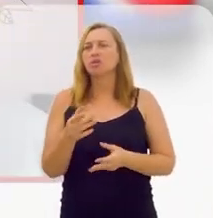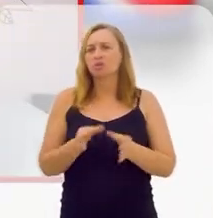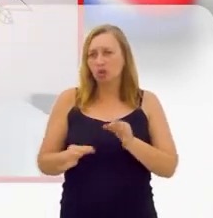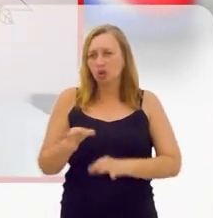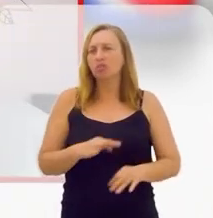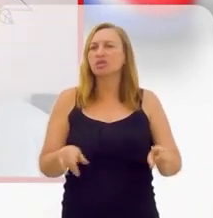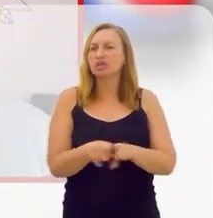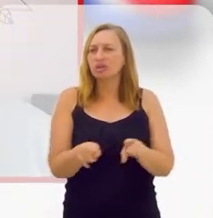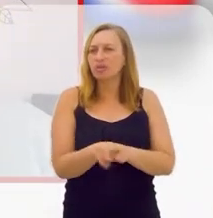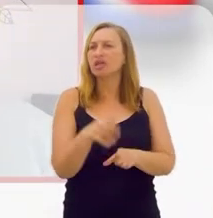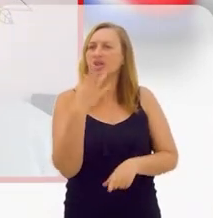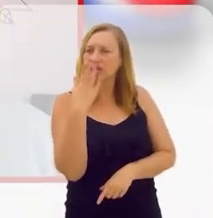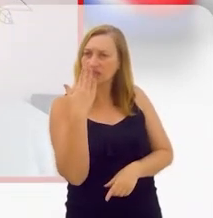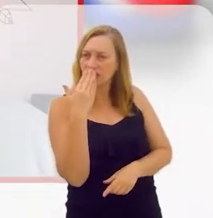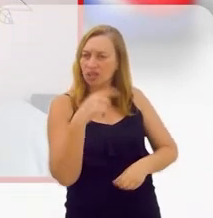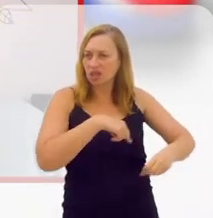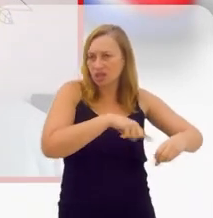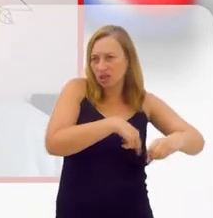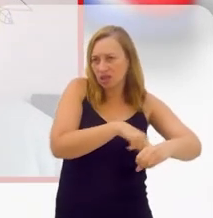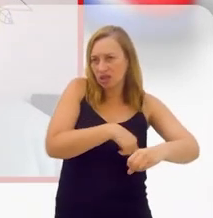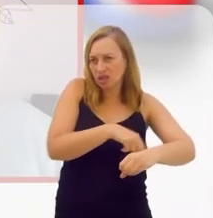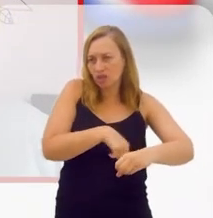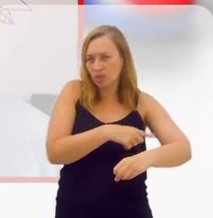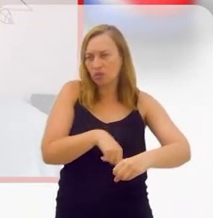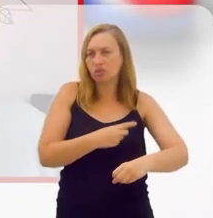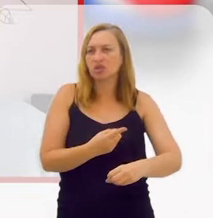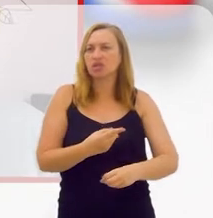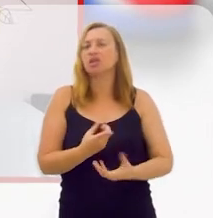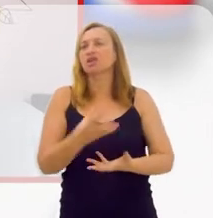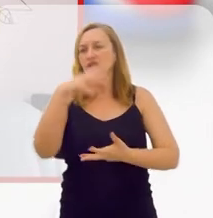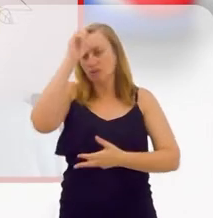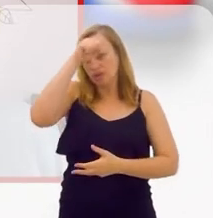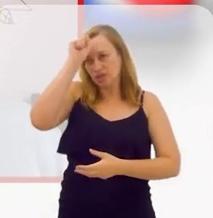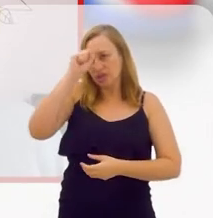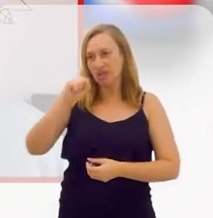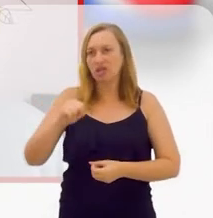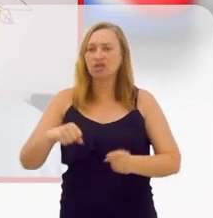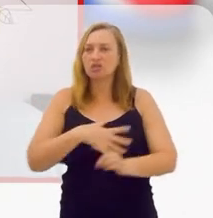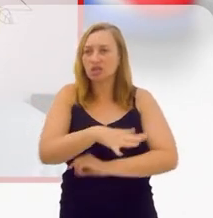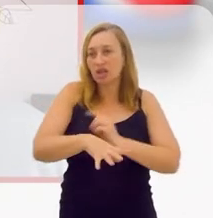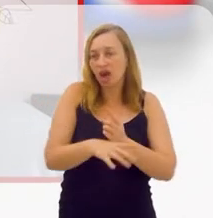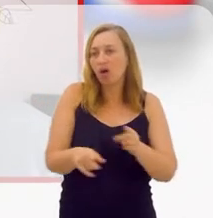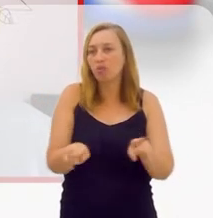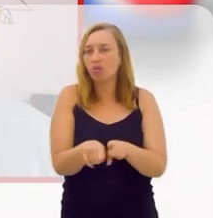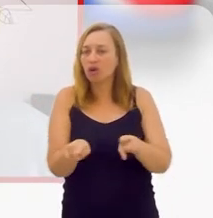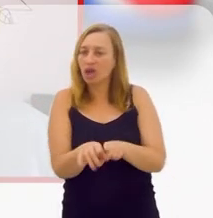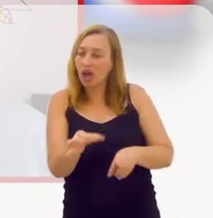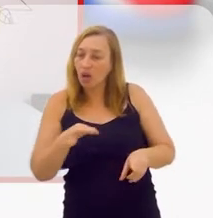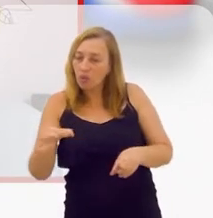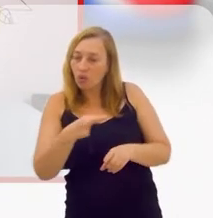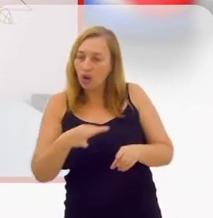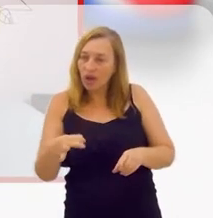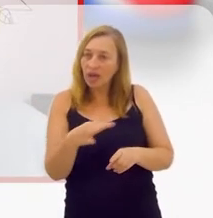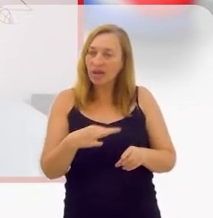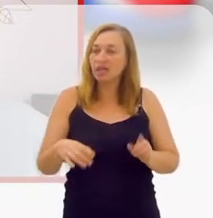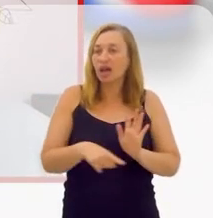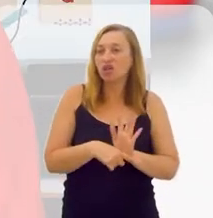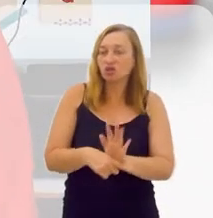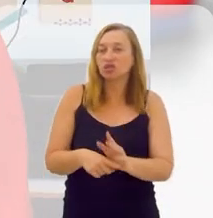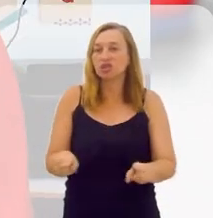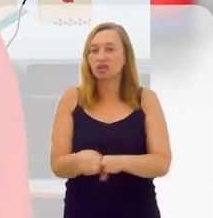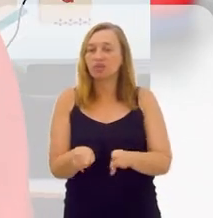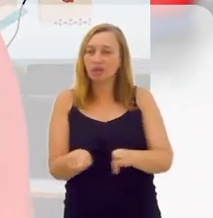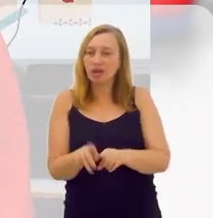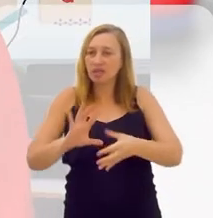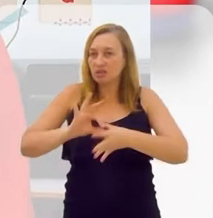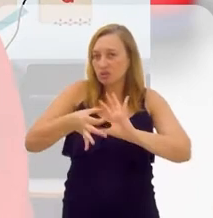que é um programa também de gastronomia social, então não deixa de ser uma gastronomia social também, né? Porque a moeda social, ela também ajuda nesse contexto.